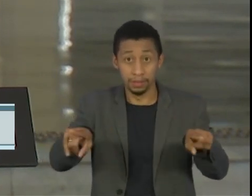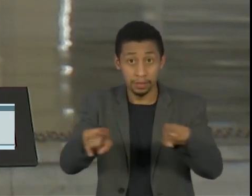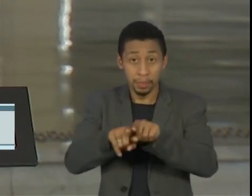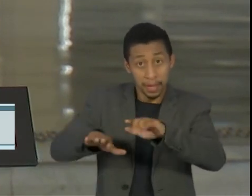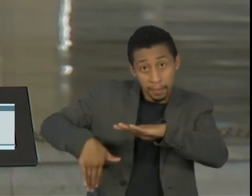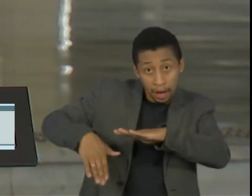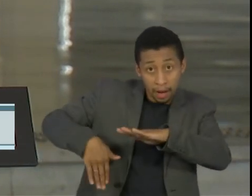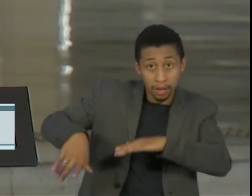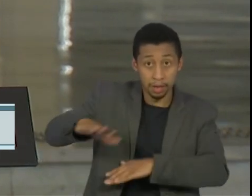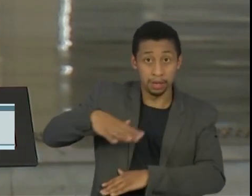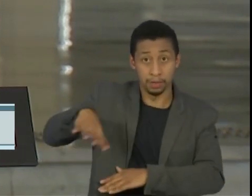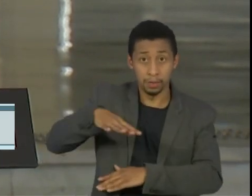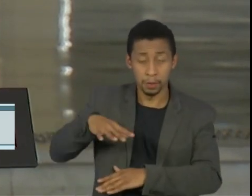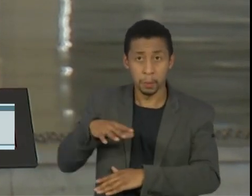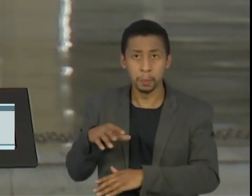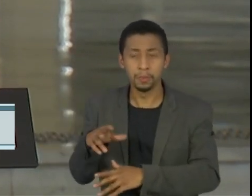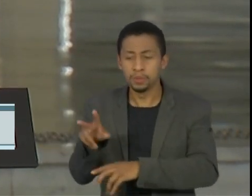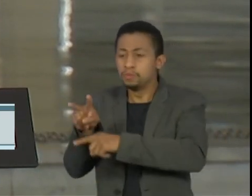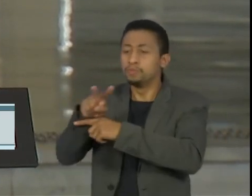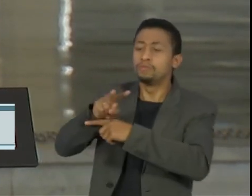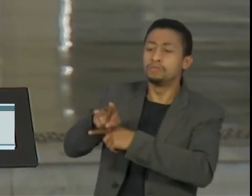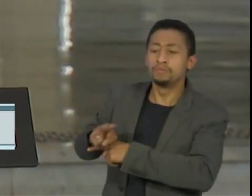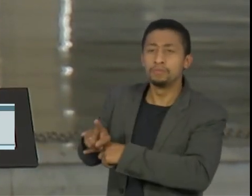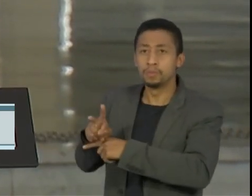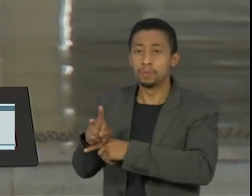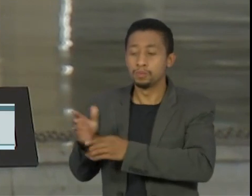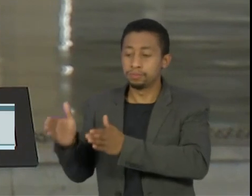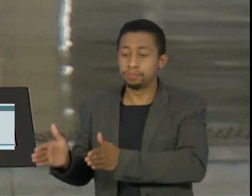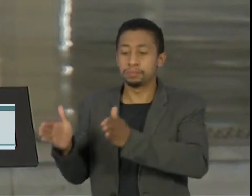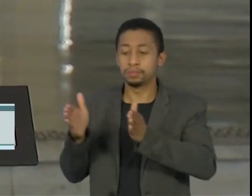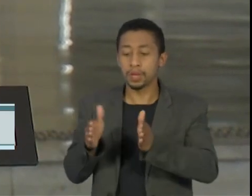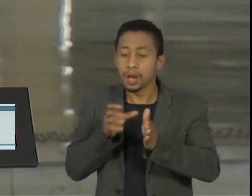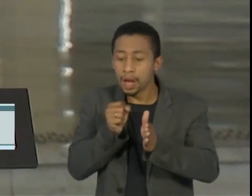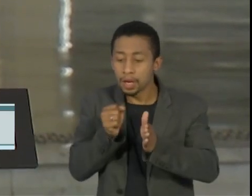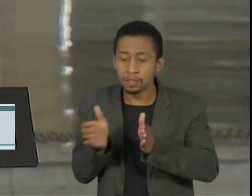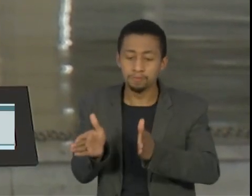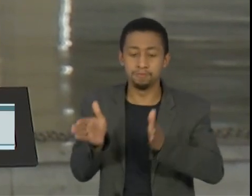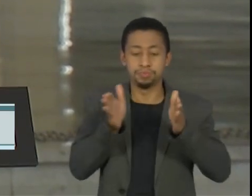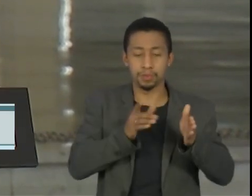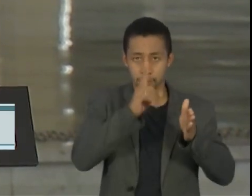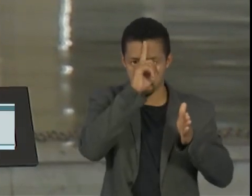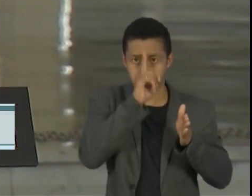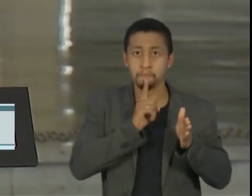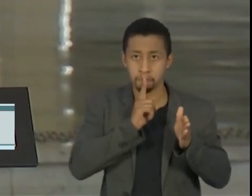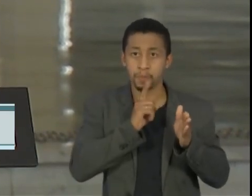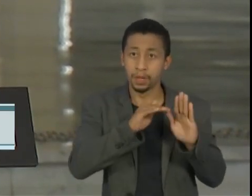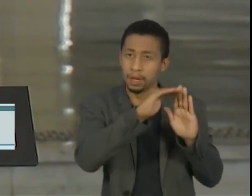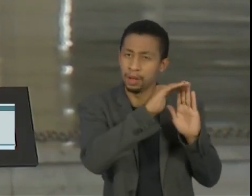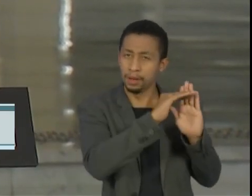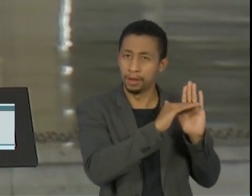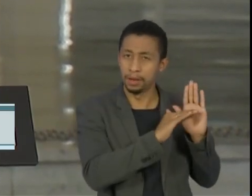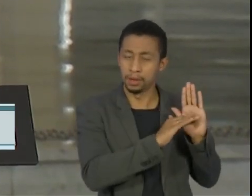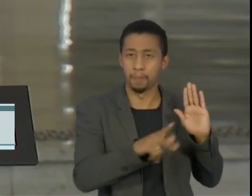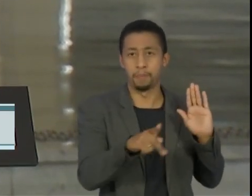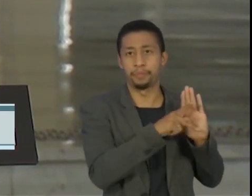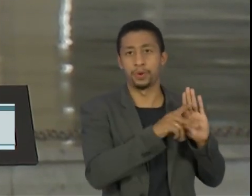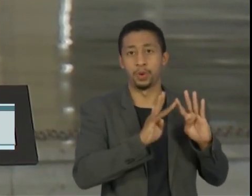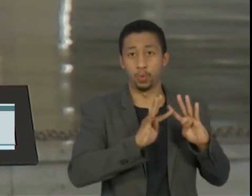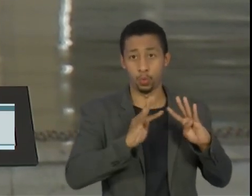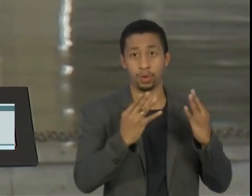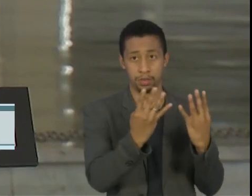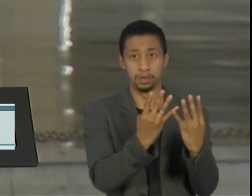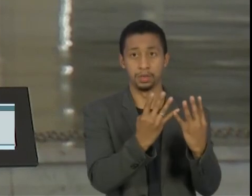de progressivamente poder mudar de fase em termos de regras de quarentena. Em relação ao resto